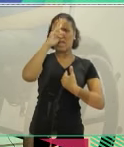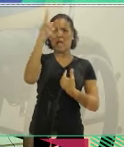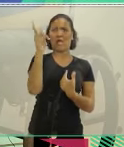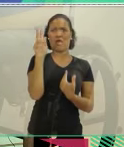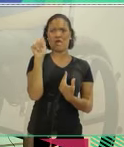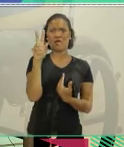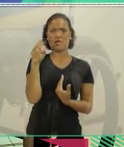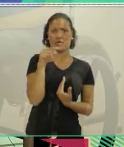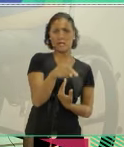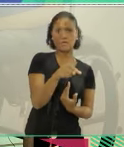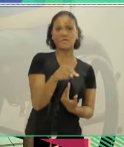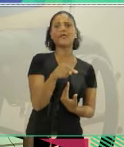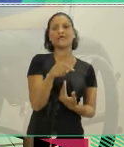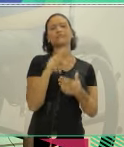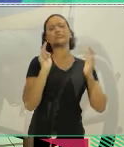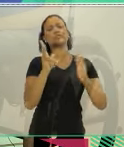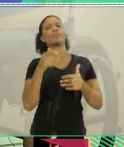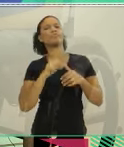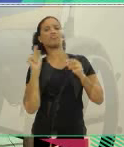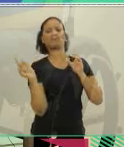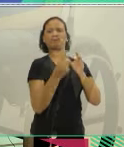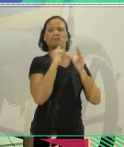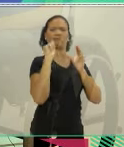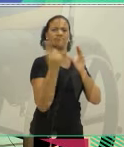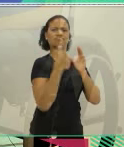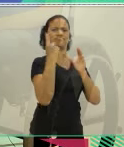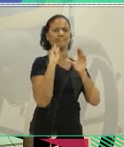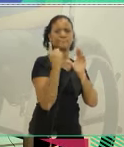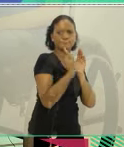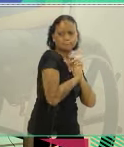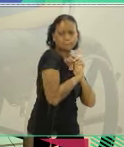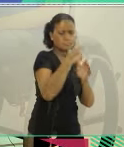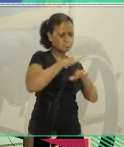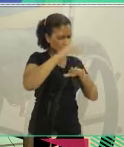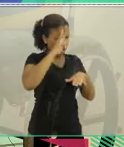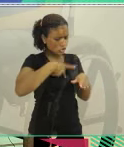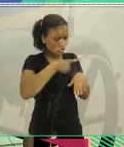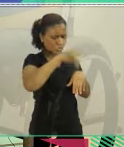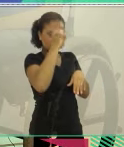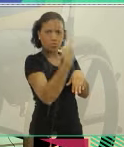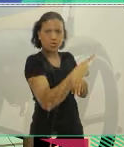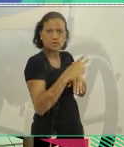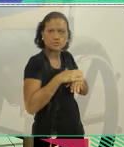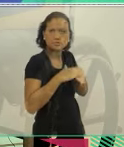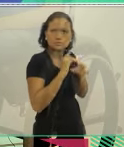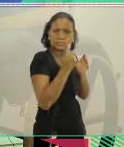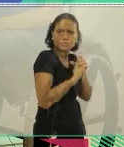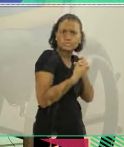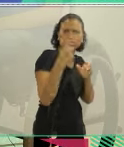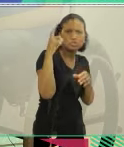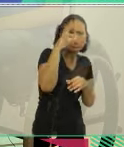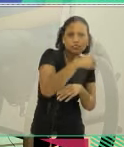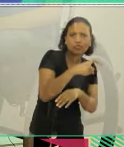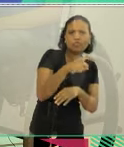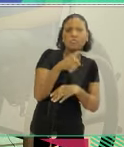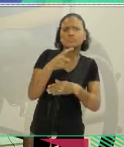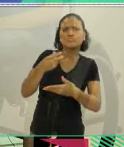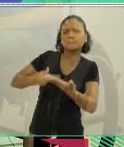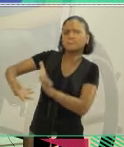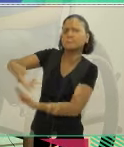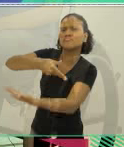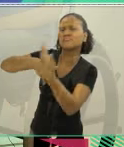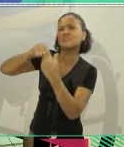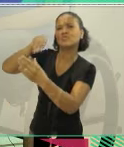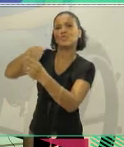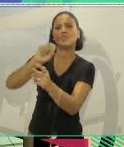ficando isolado, mas isso não é uma escolha. Isso é pelo fato dele ter dificuldade de processar as informações do mundo. É como se ele